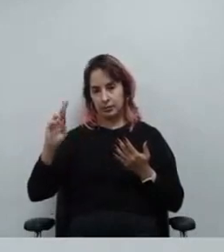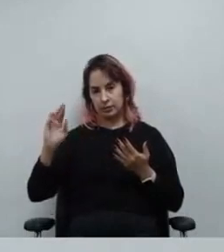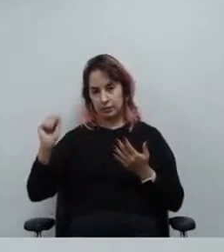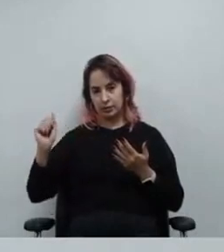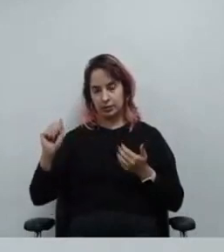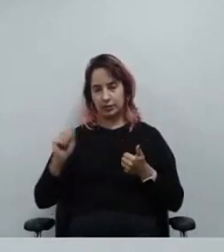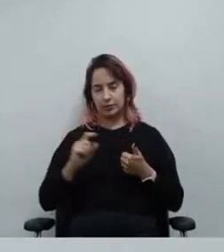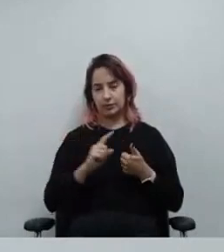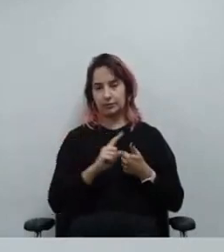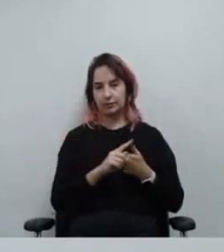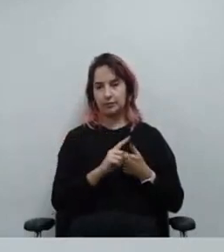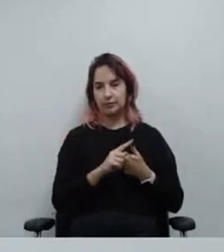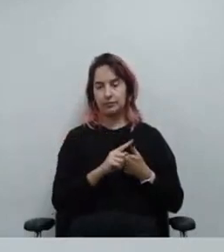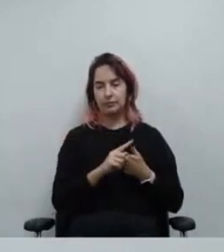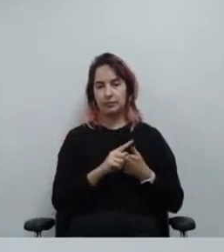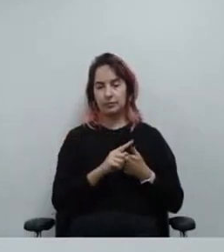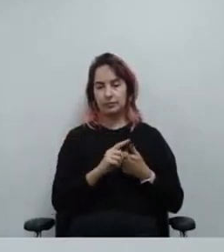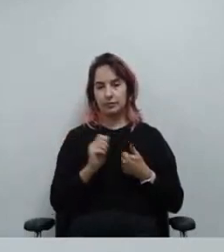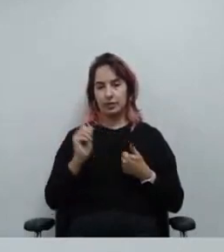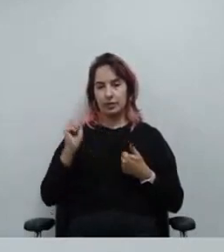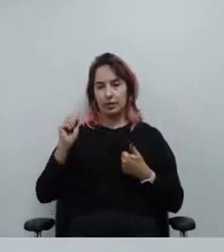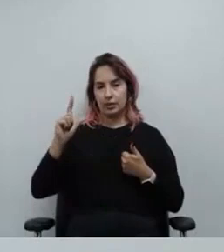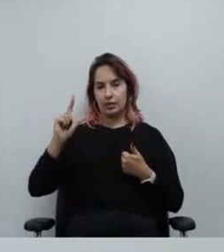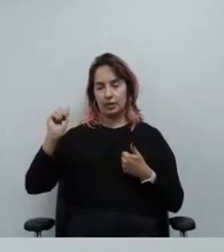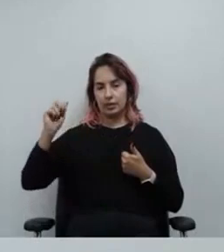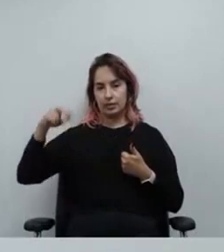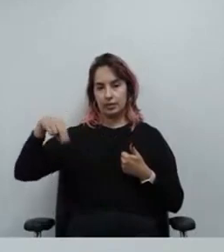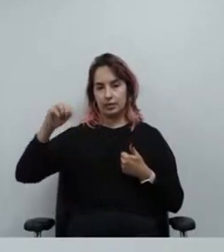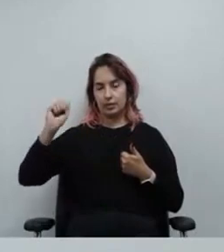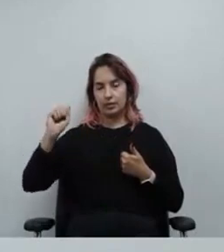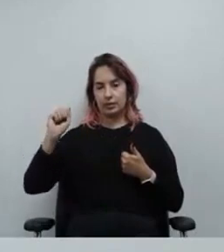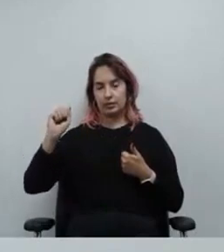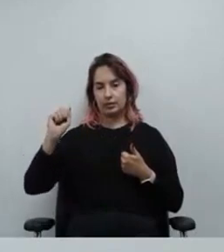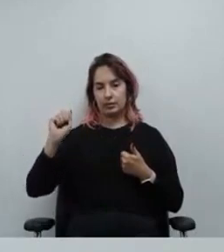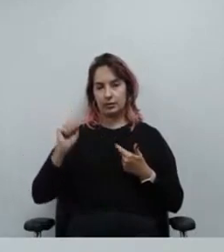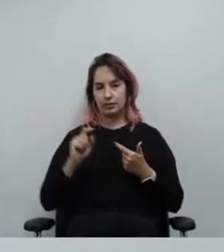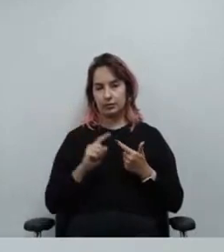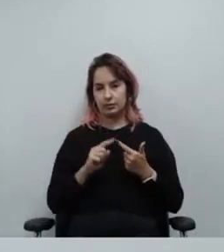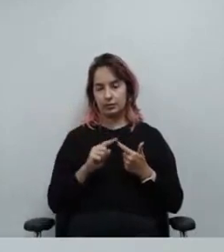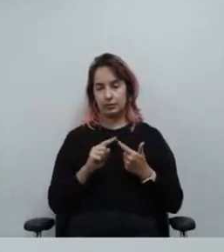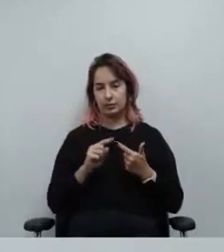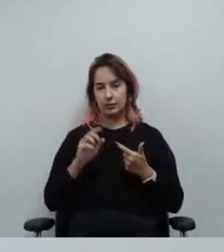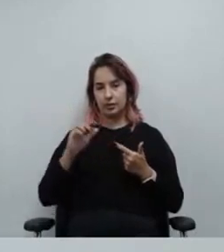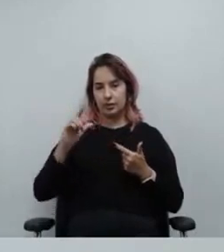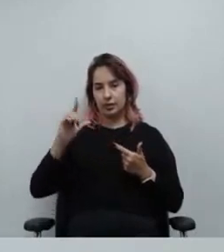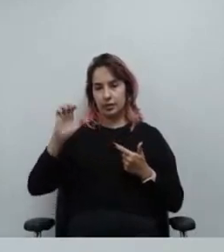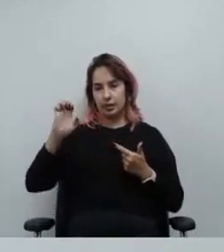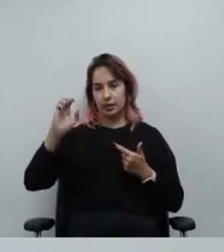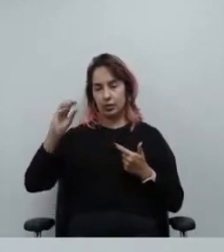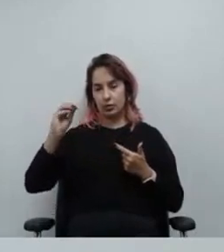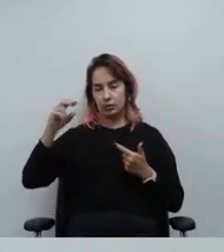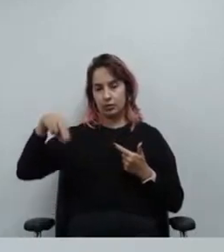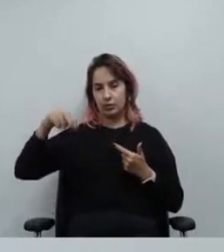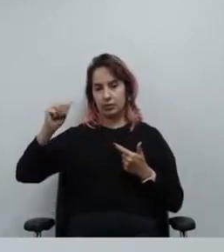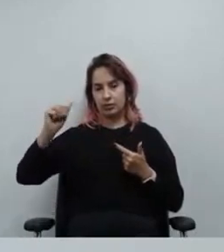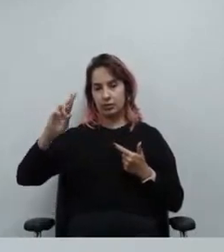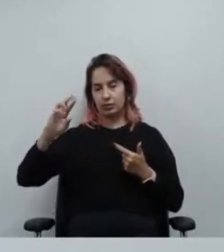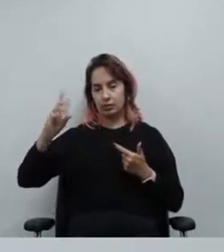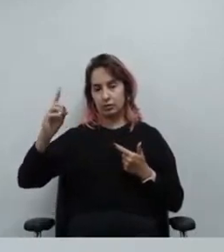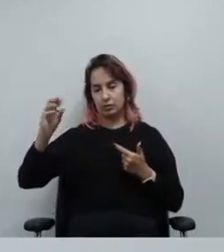Grande, ou Piffer Grande, Alana Gonçalves Cardoso da Silva, Leonardo